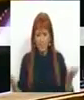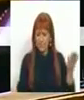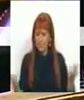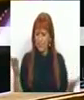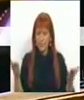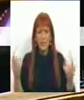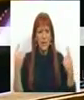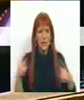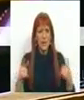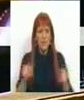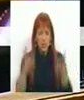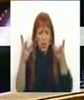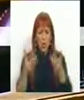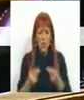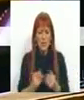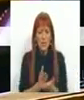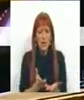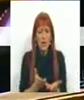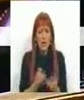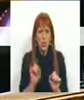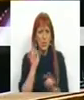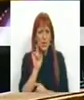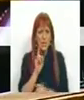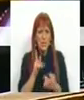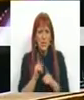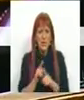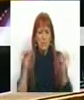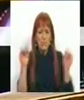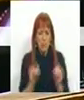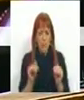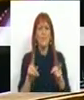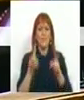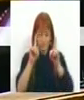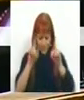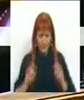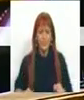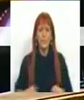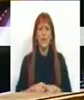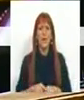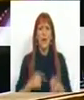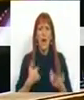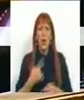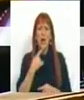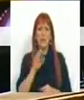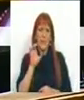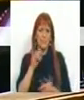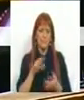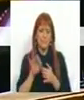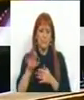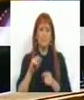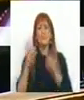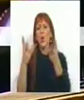2015, temos um orçamento que, no essencial, até diminui. Isto é, e passa a ironia,